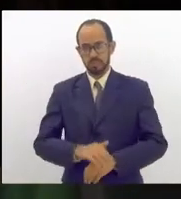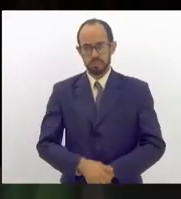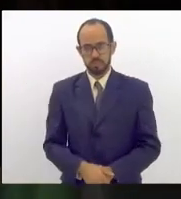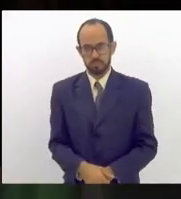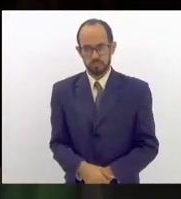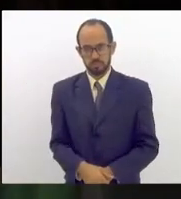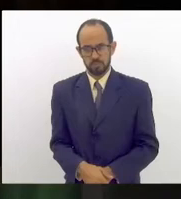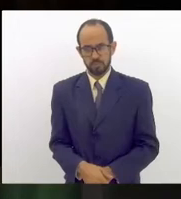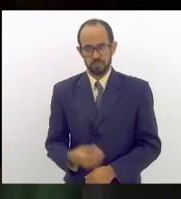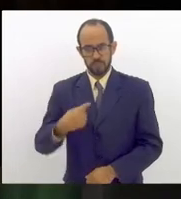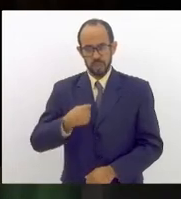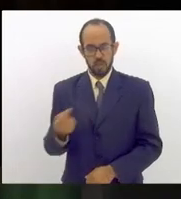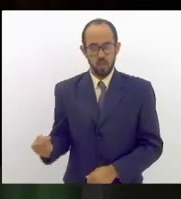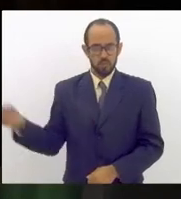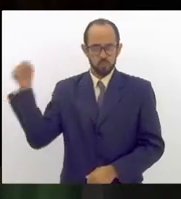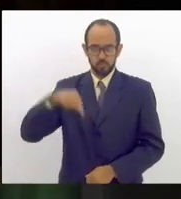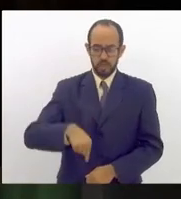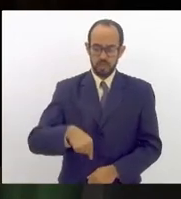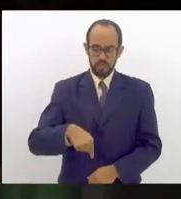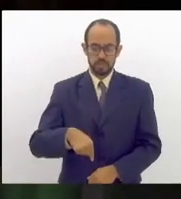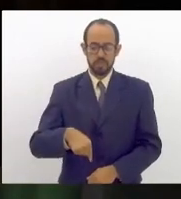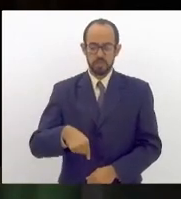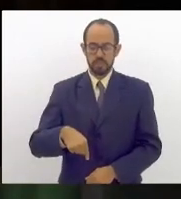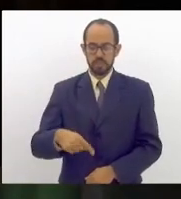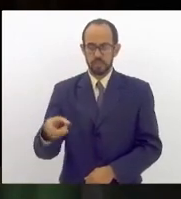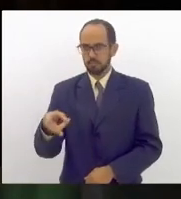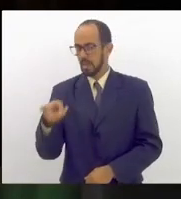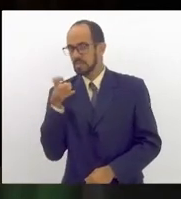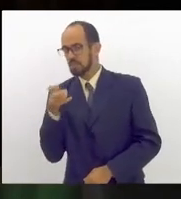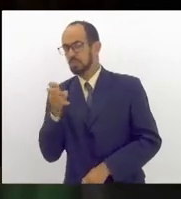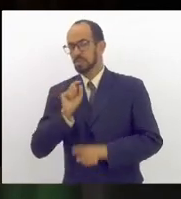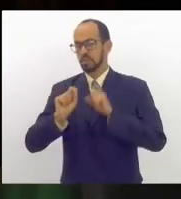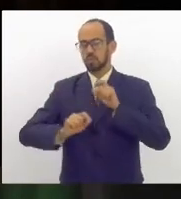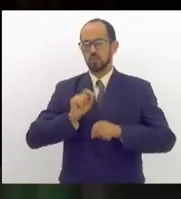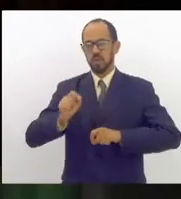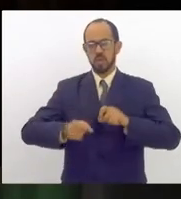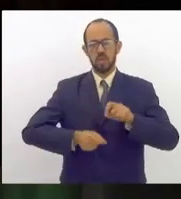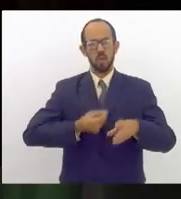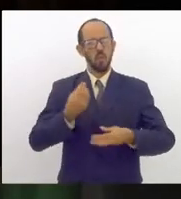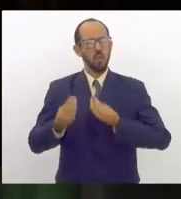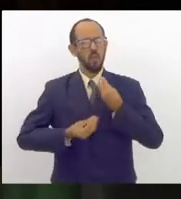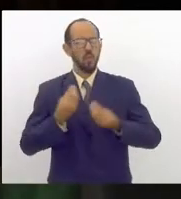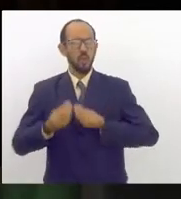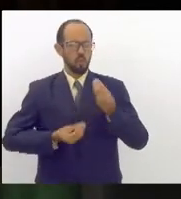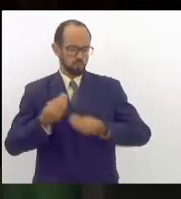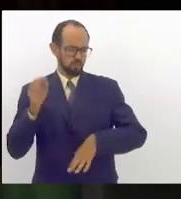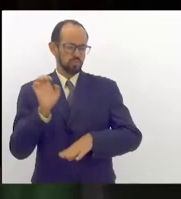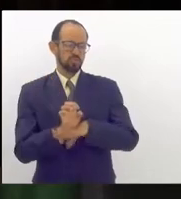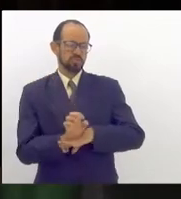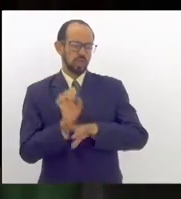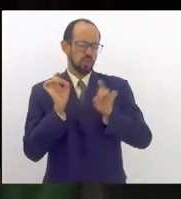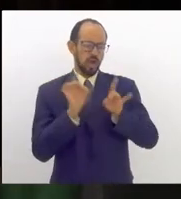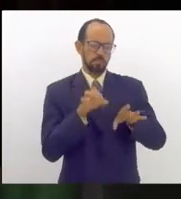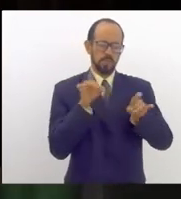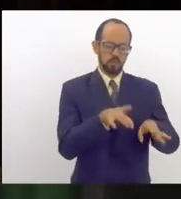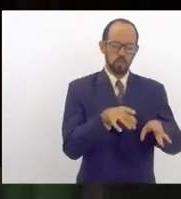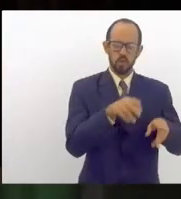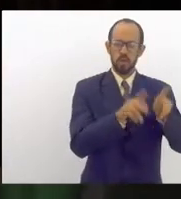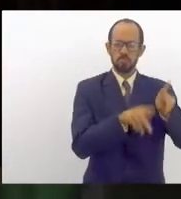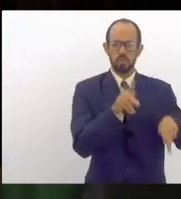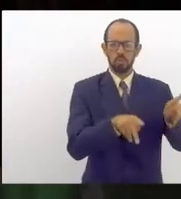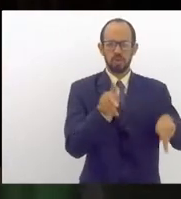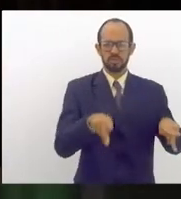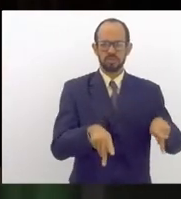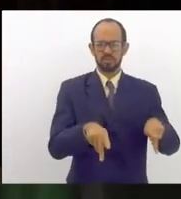eu deixei aqui embaixo e pude ver sabe o quanto o estado abandono o nosso povo são